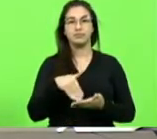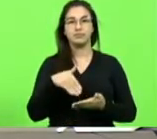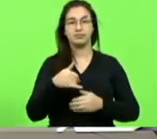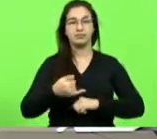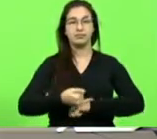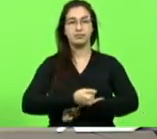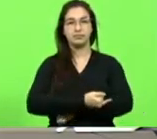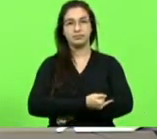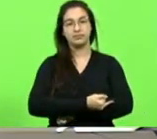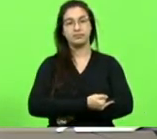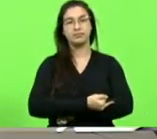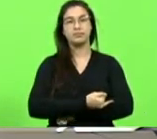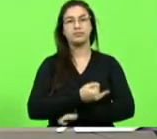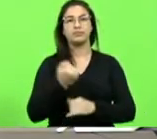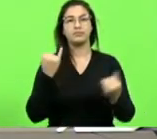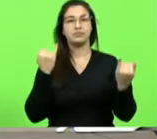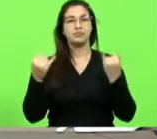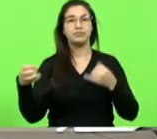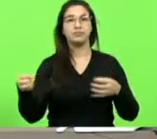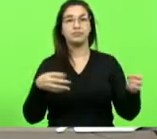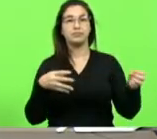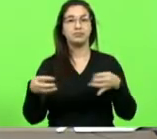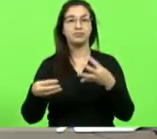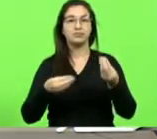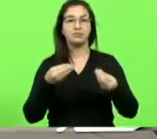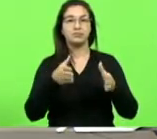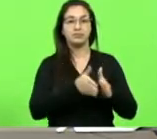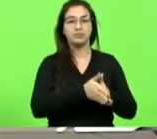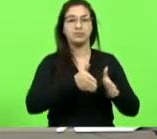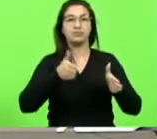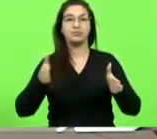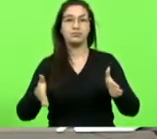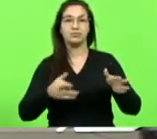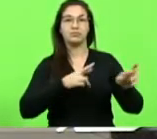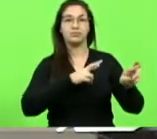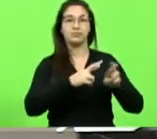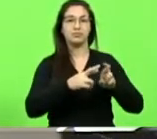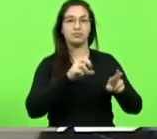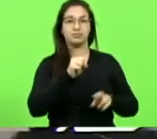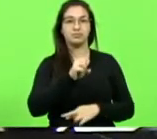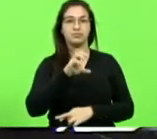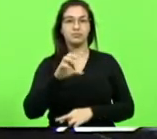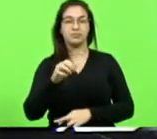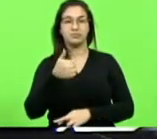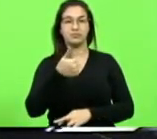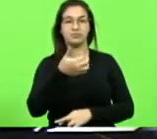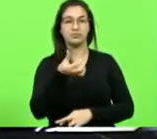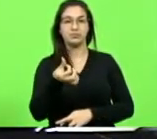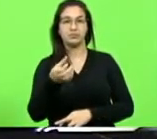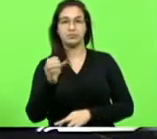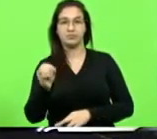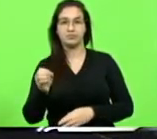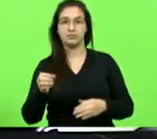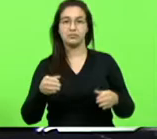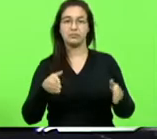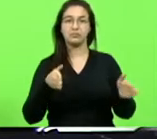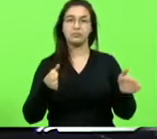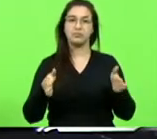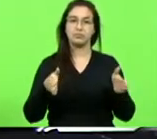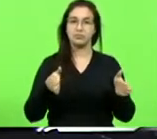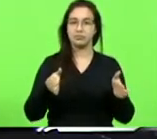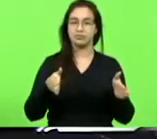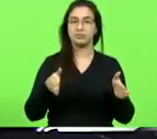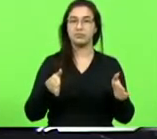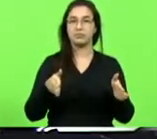informações atualizadas acerca do projeto de restauração e aumento da capacidade da rodovia SC-160 entre os municípios de Bom Jesus do